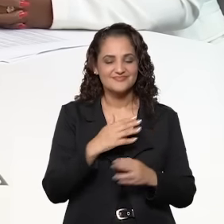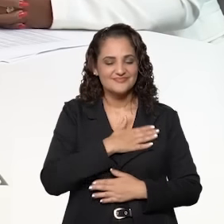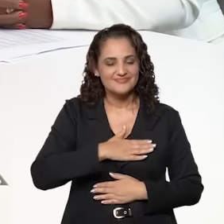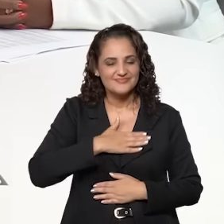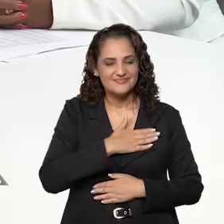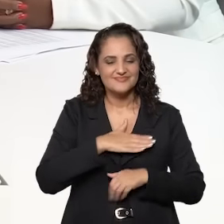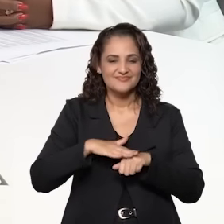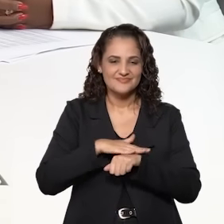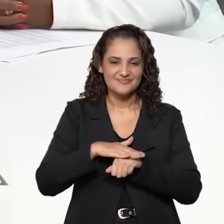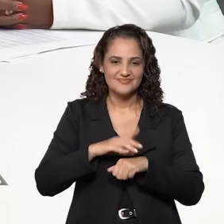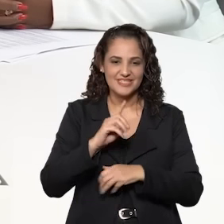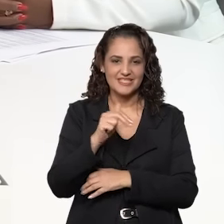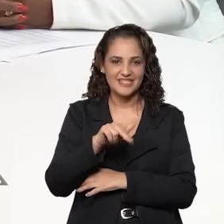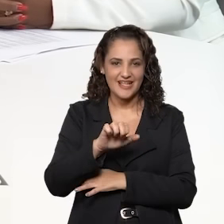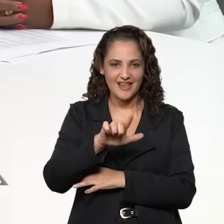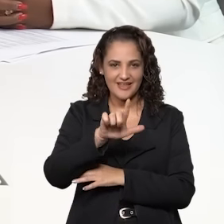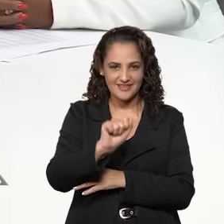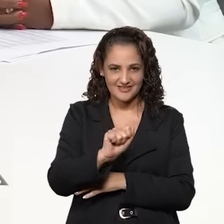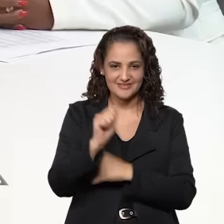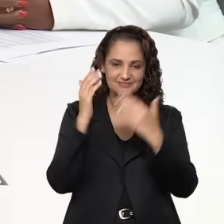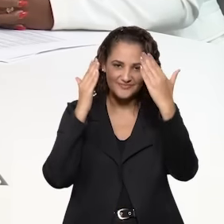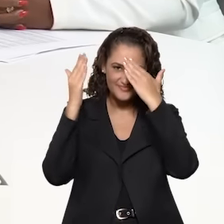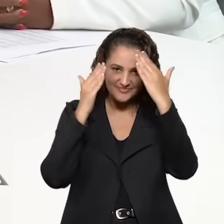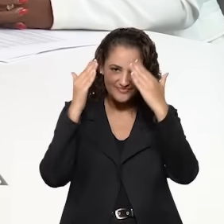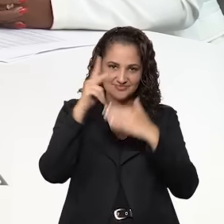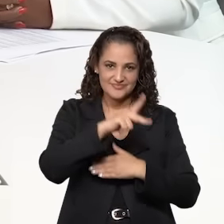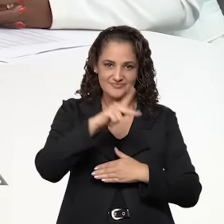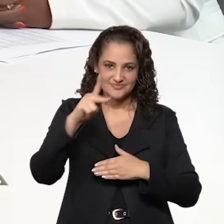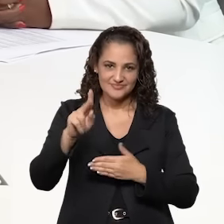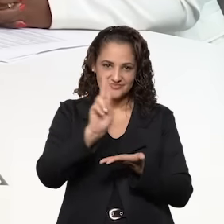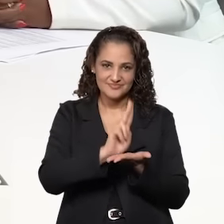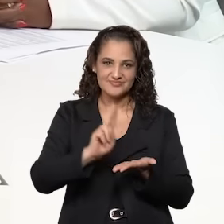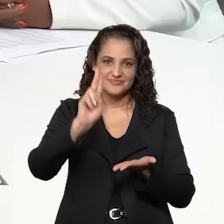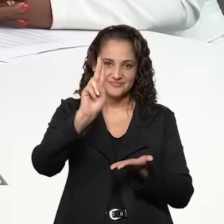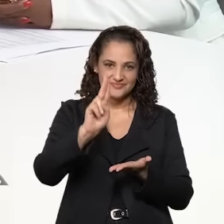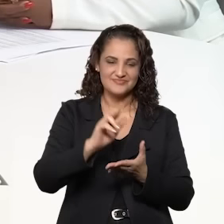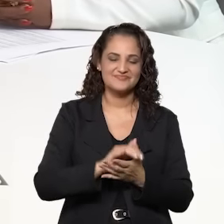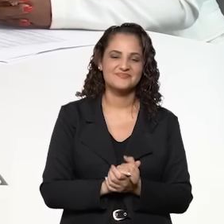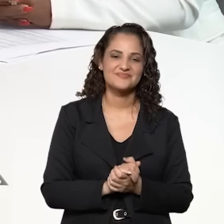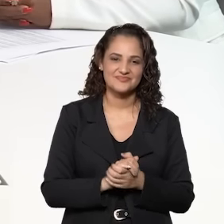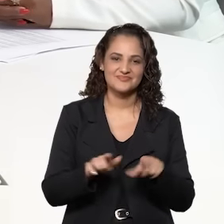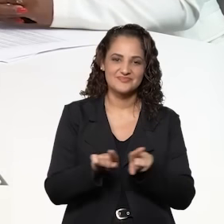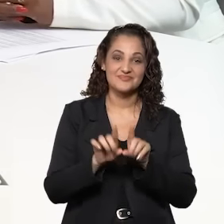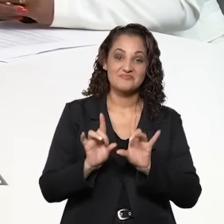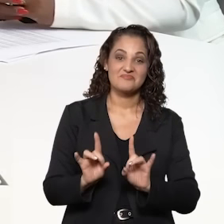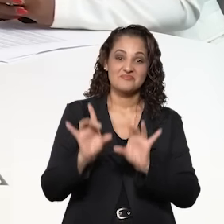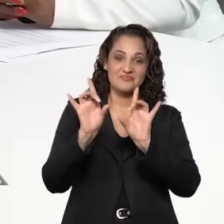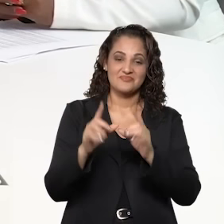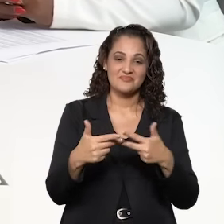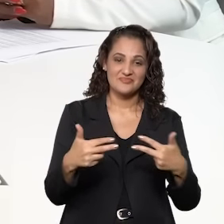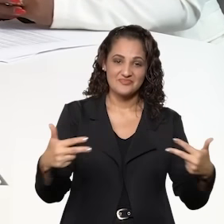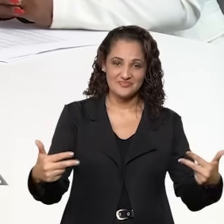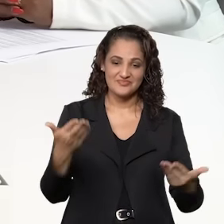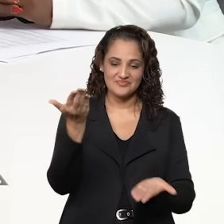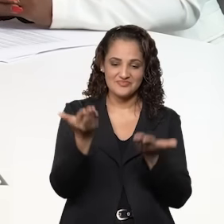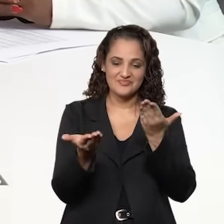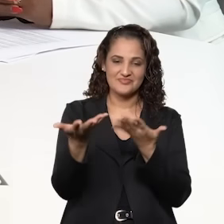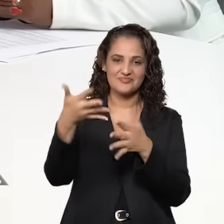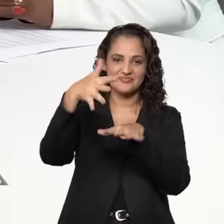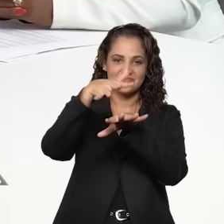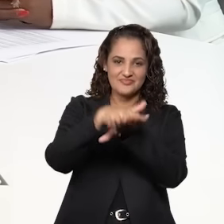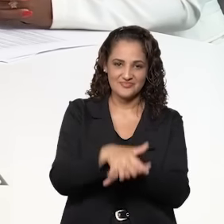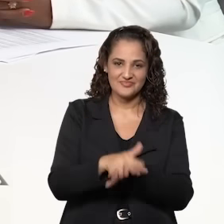o podcast do Bradesco e eu tive o prazer de conversar com a Daniela Pio que é psicóloga professora da Universidade Zumbi dos Palmares